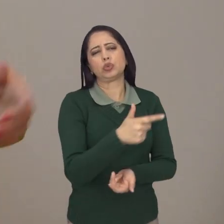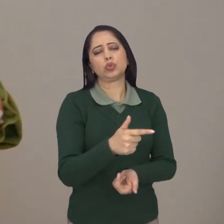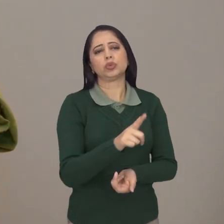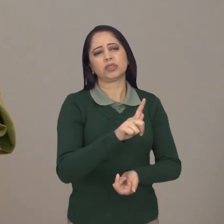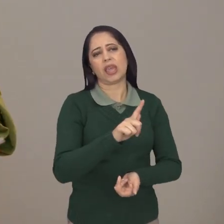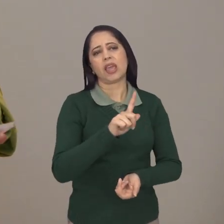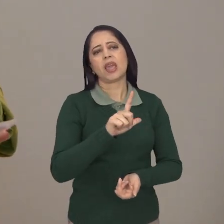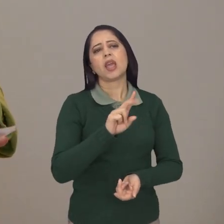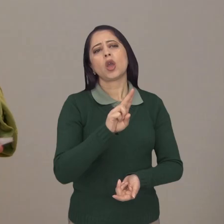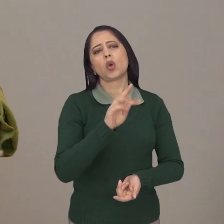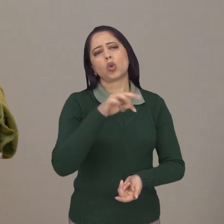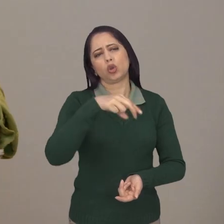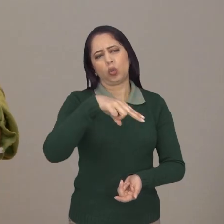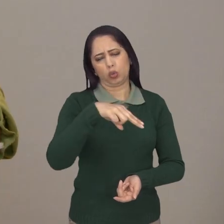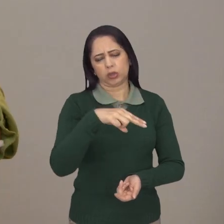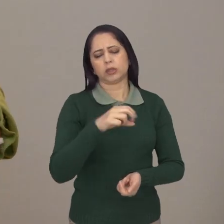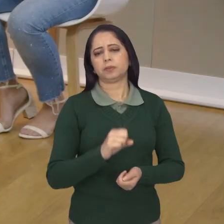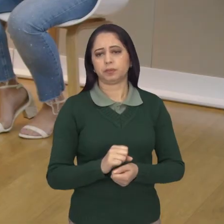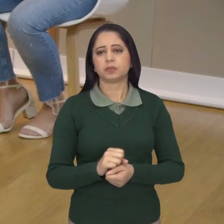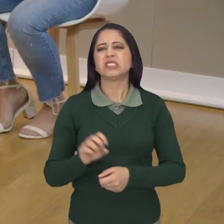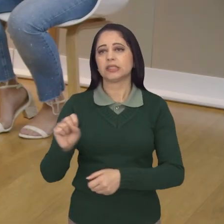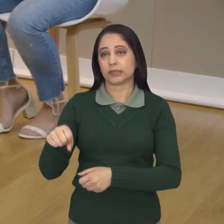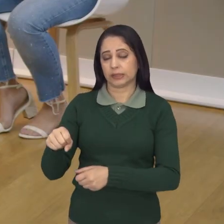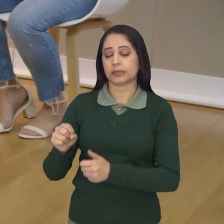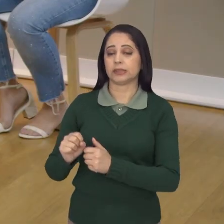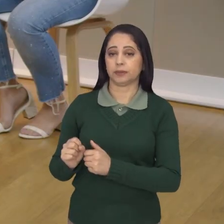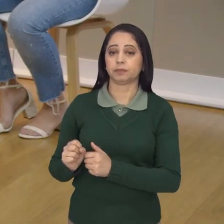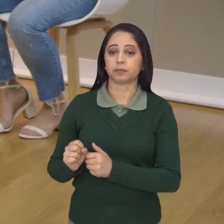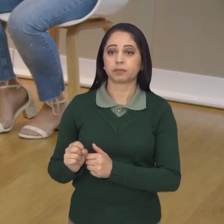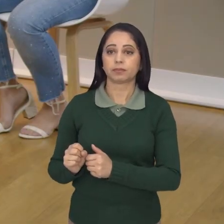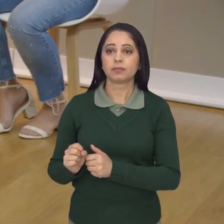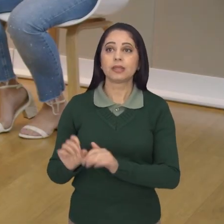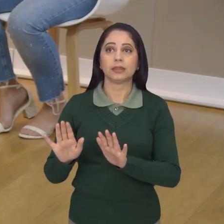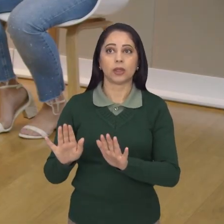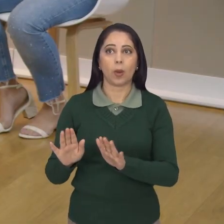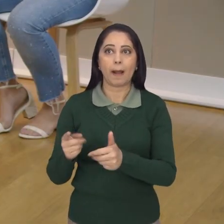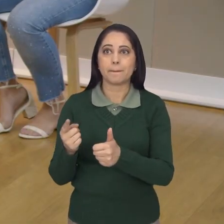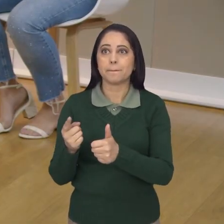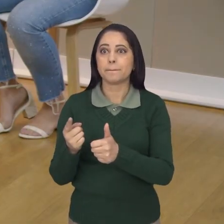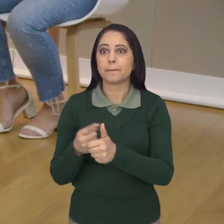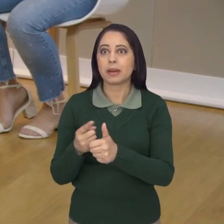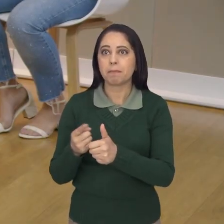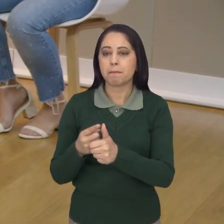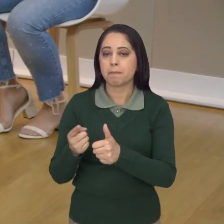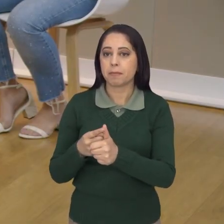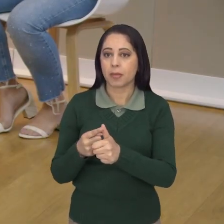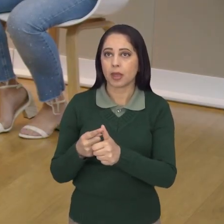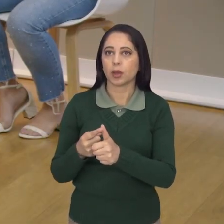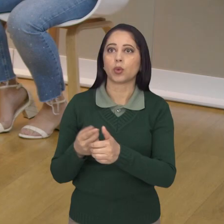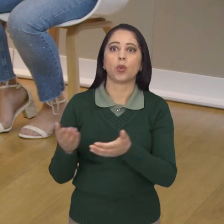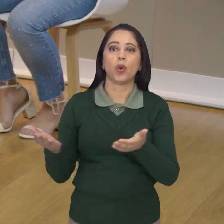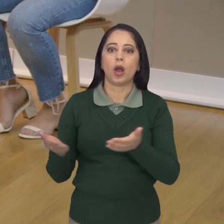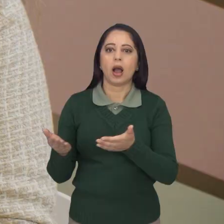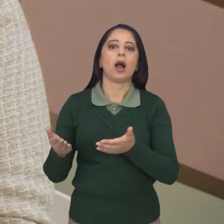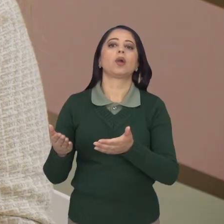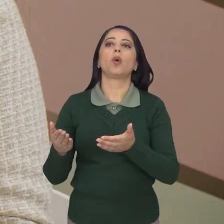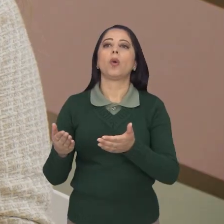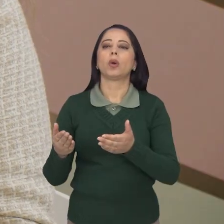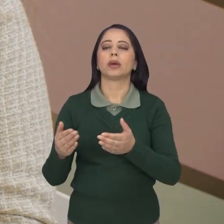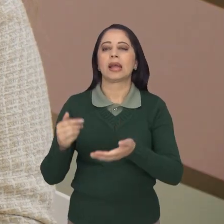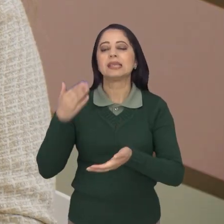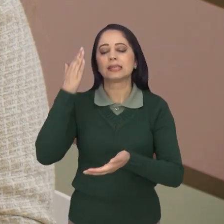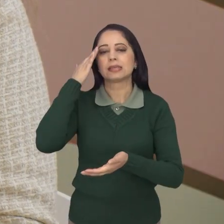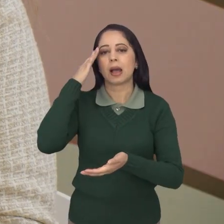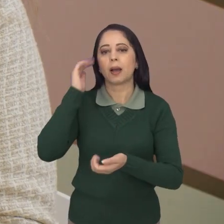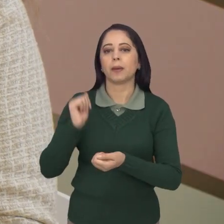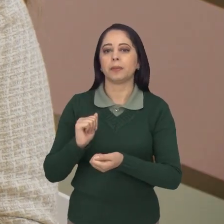a nossa personagem falou sobre isso durante a entrevista. Assim, a primeira restrição que a gente teve na indústria alimentícia de rótulos,